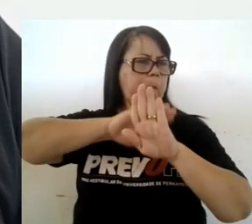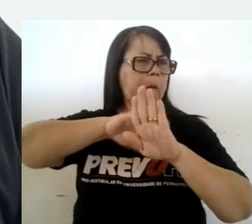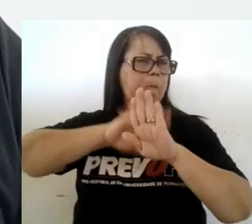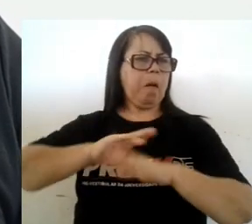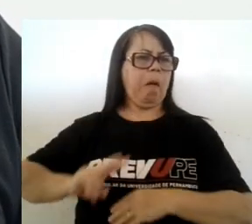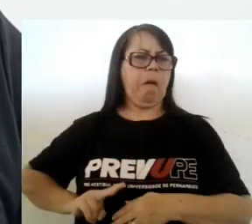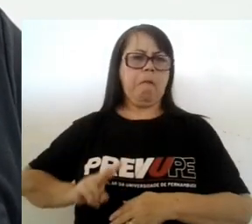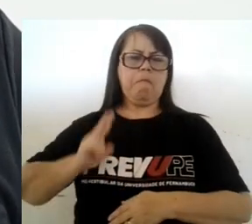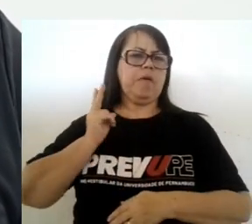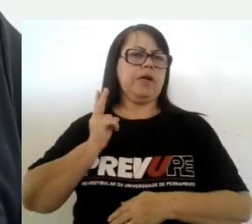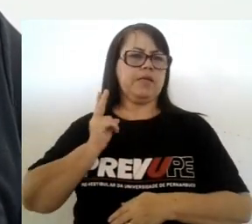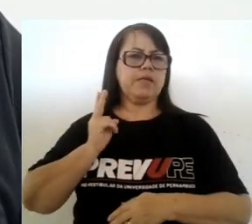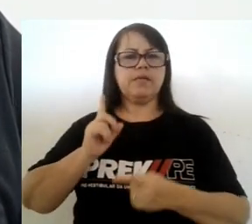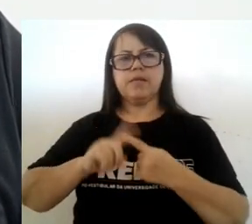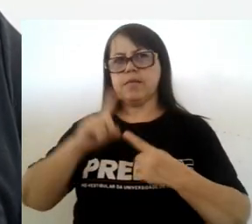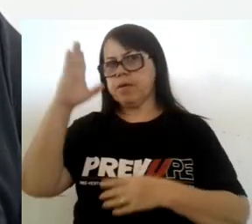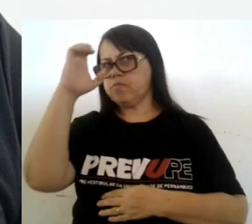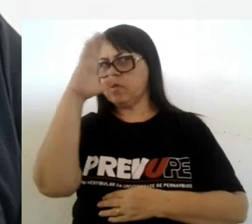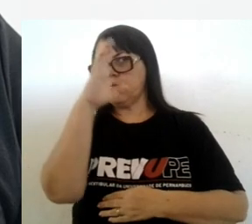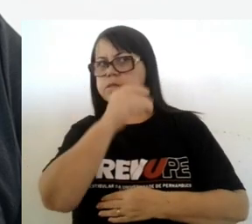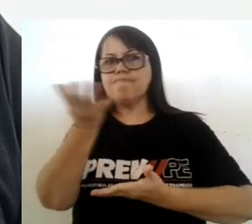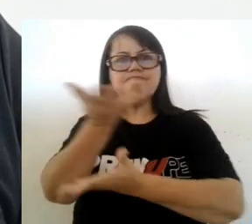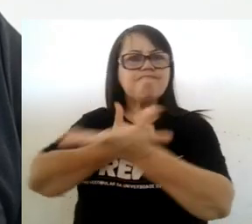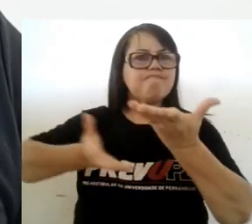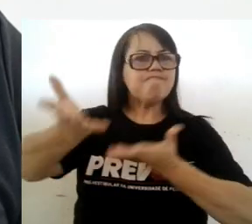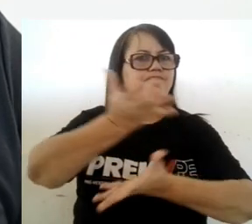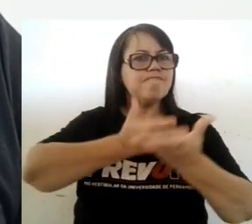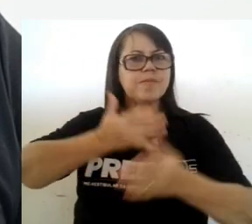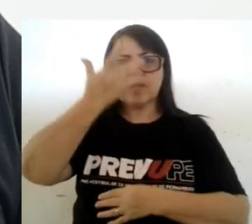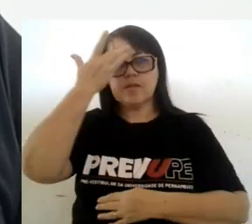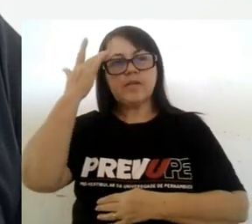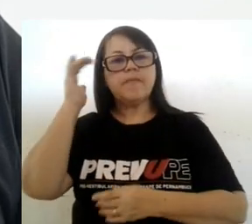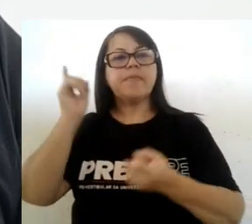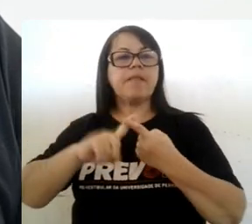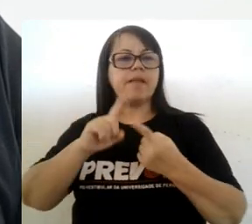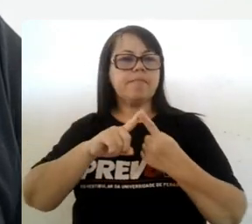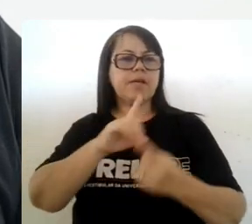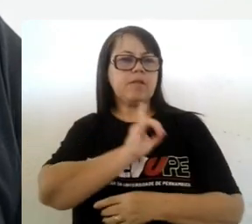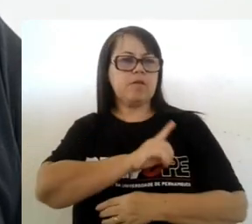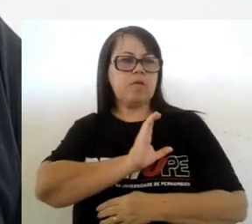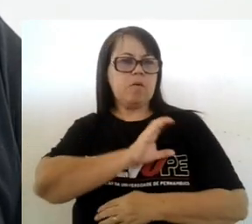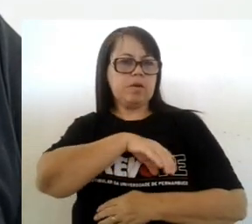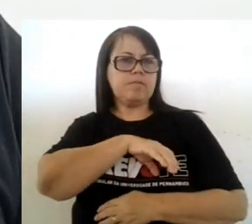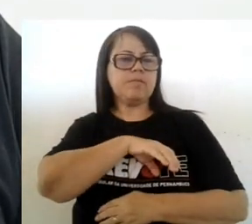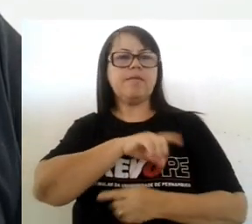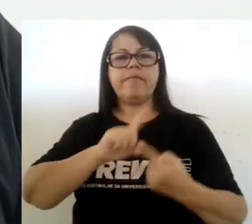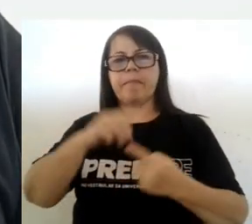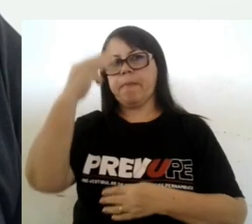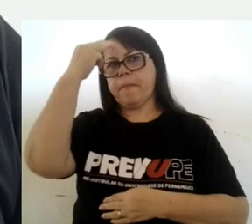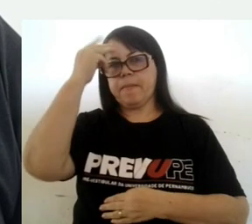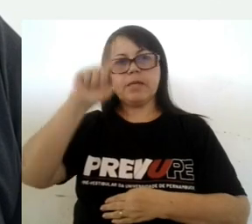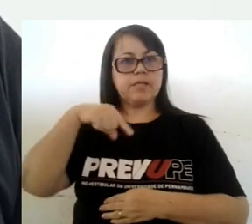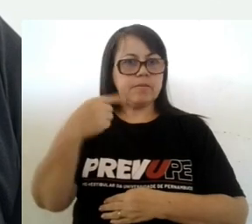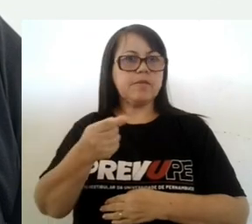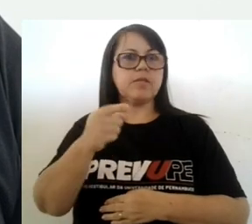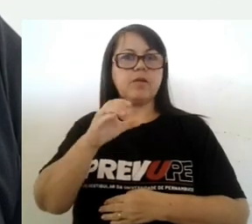a vaidade e as complexidades das relações humanas obras como Don cas mur e memórias pmas paraas Cubas são